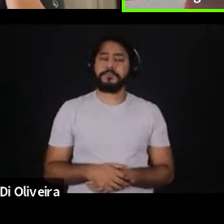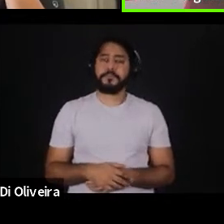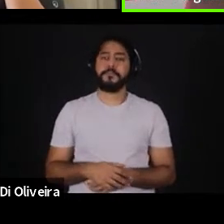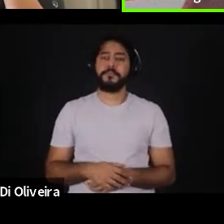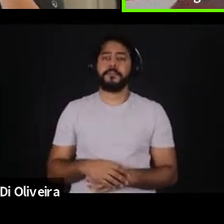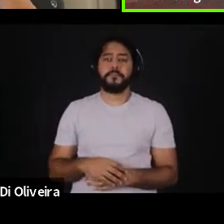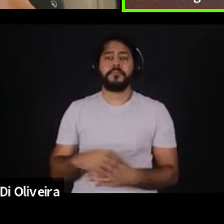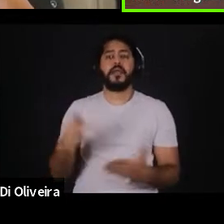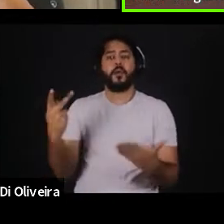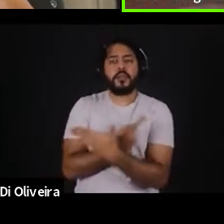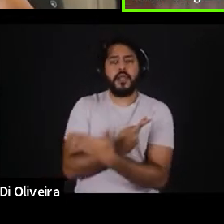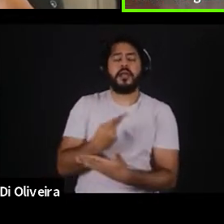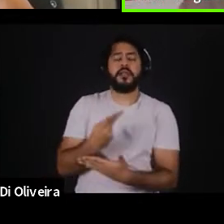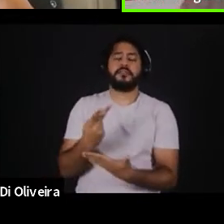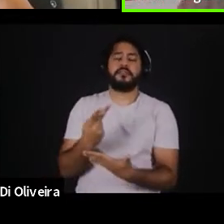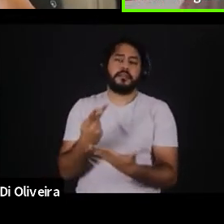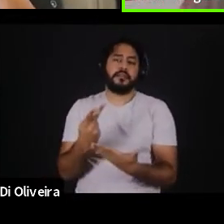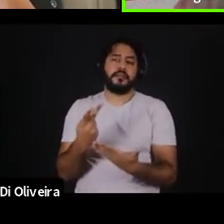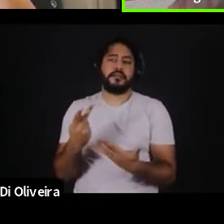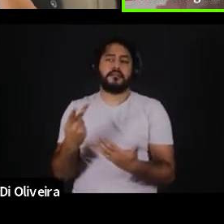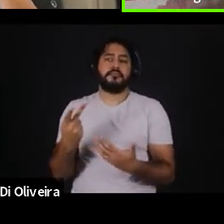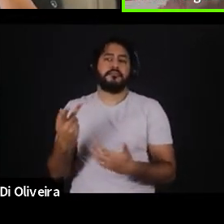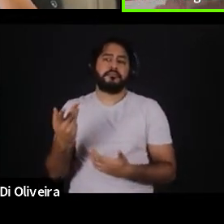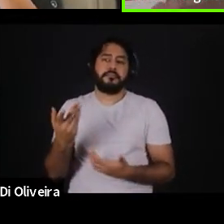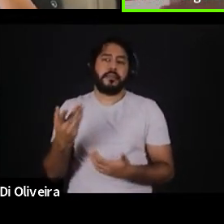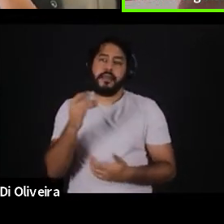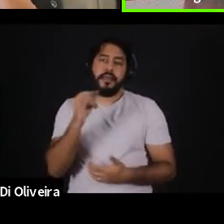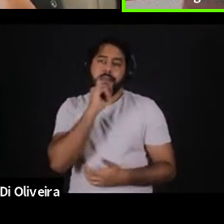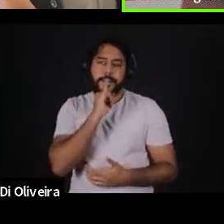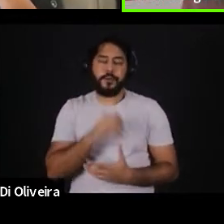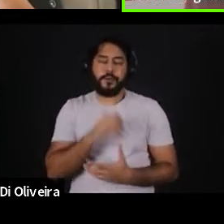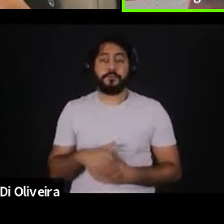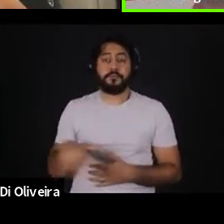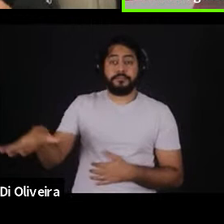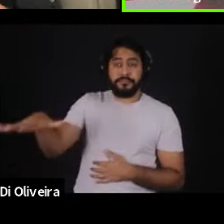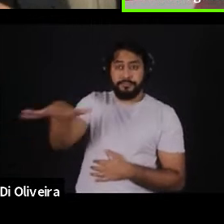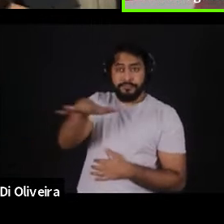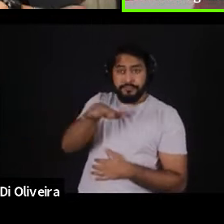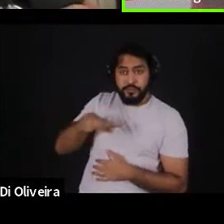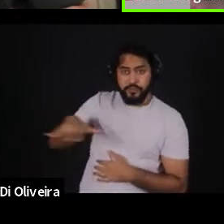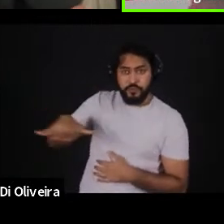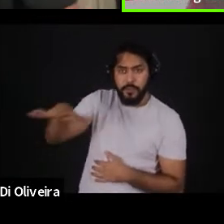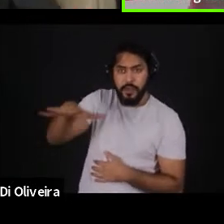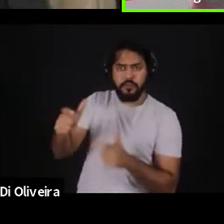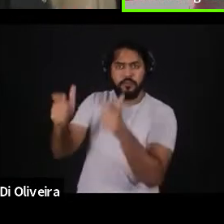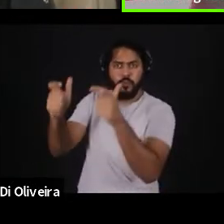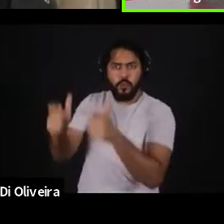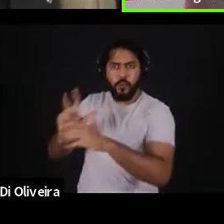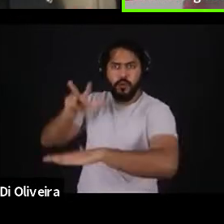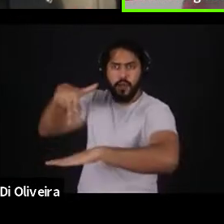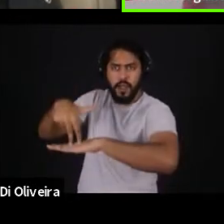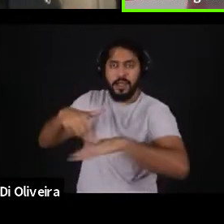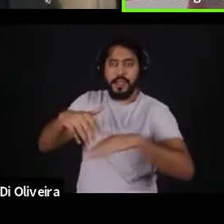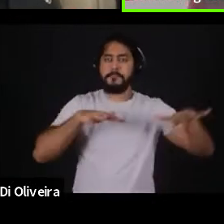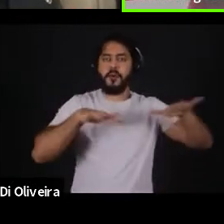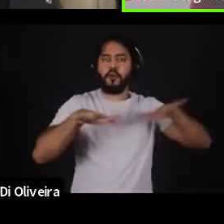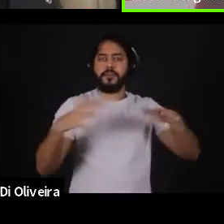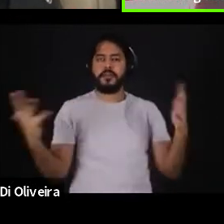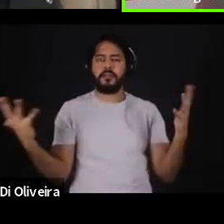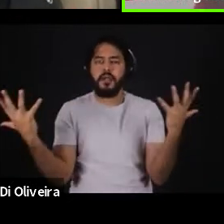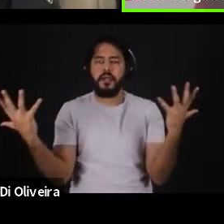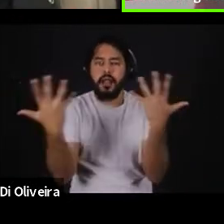fundamental para se pensar a relação entre espaço, lugar e movimento.